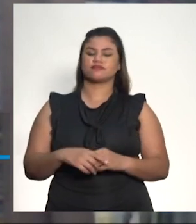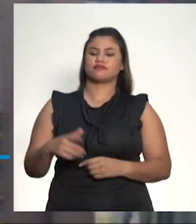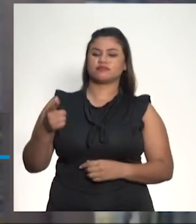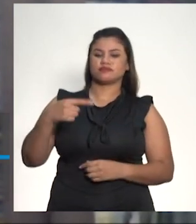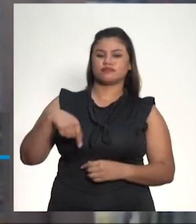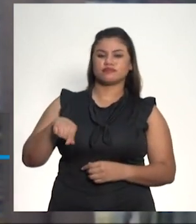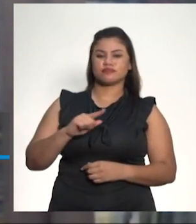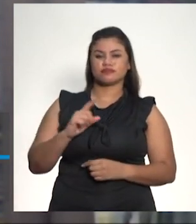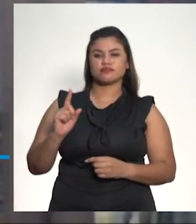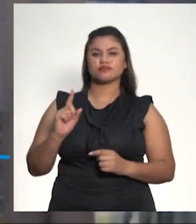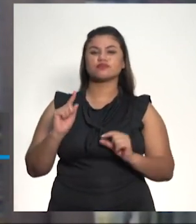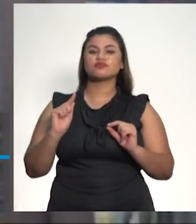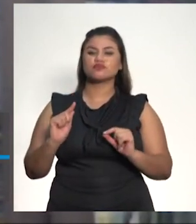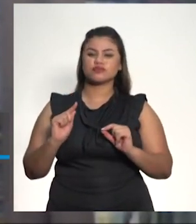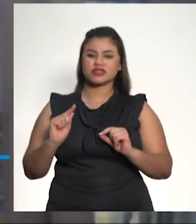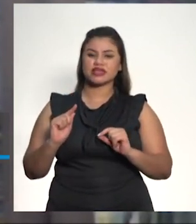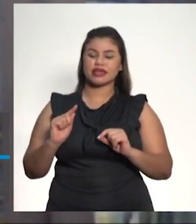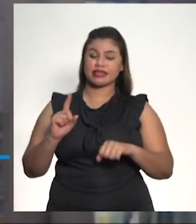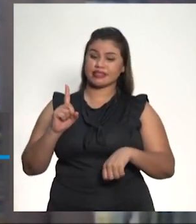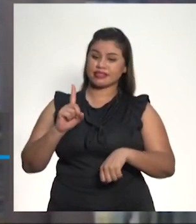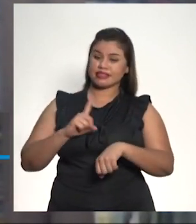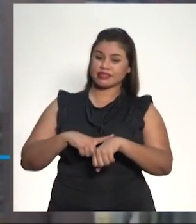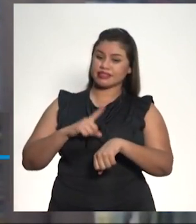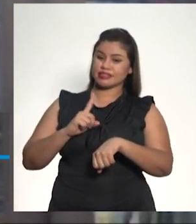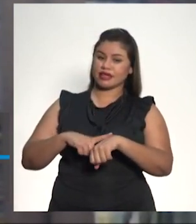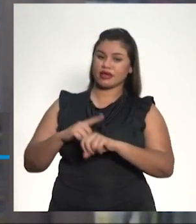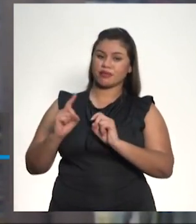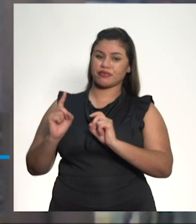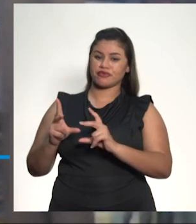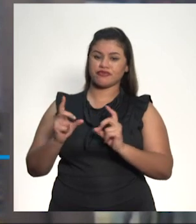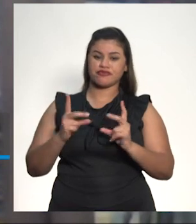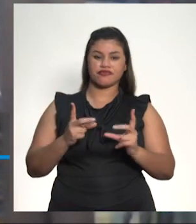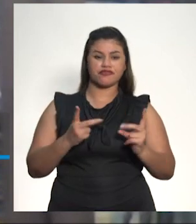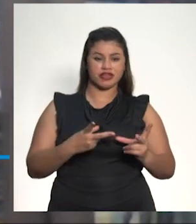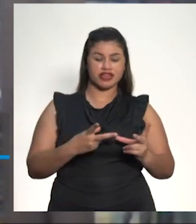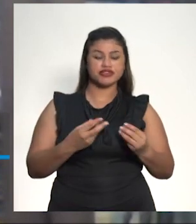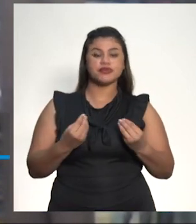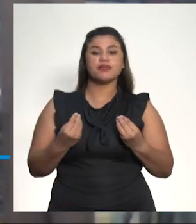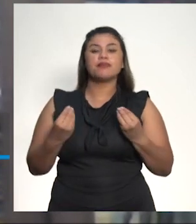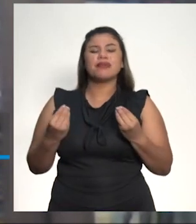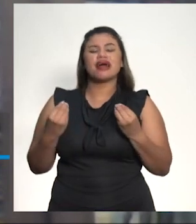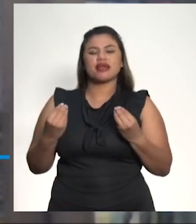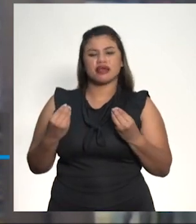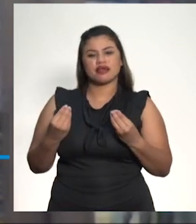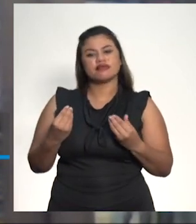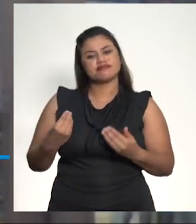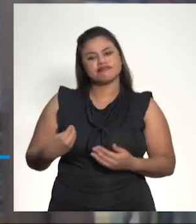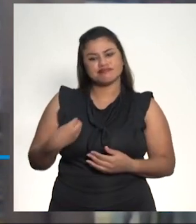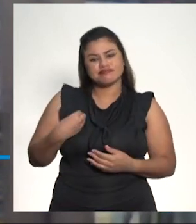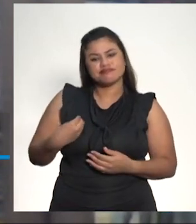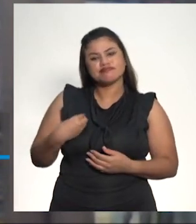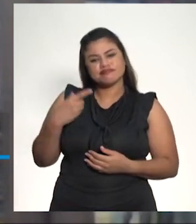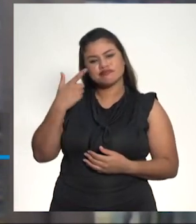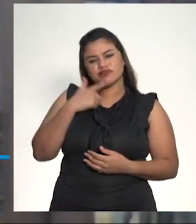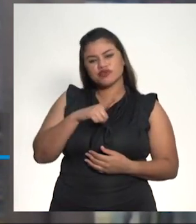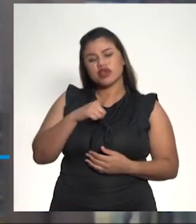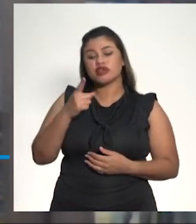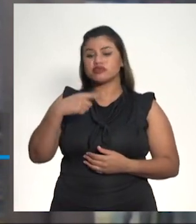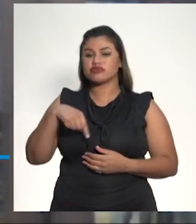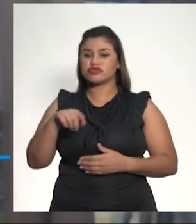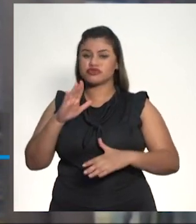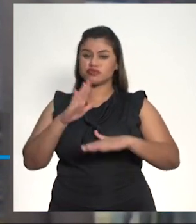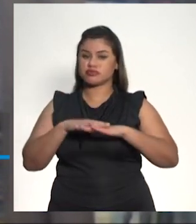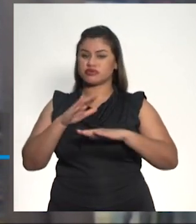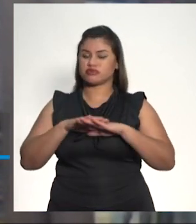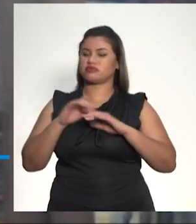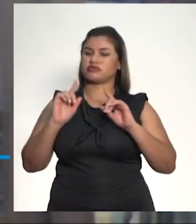nós, vendemos o nosso tempo para sobrevivermos, né? Então, nós temos a nossa capacidade de trabalhar e vendemos o